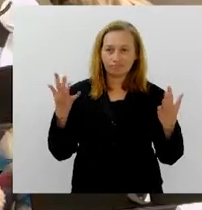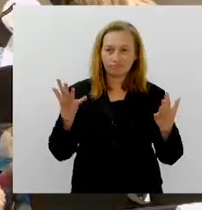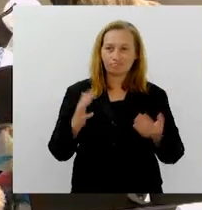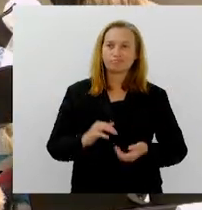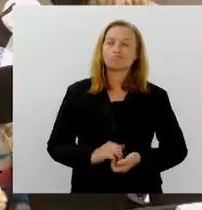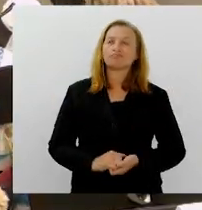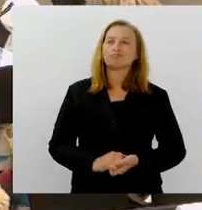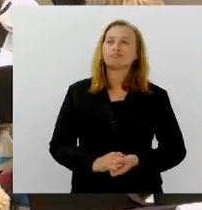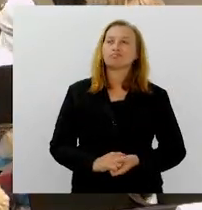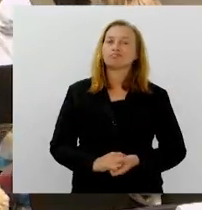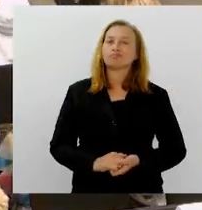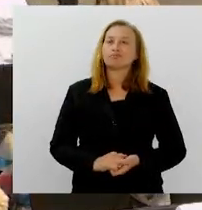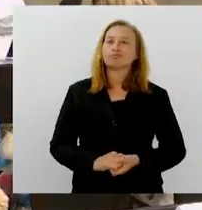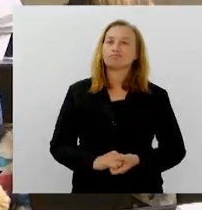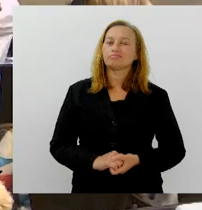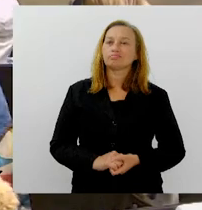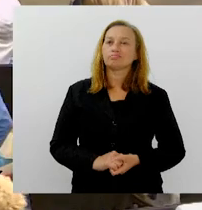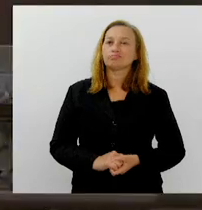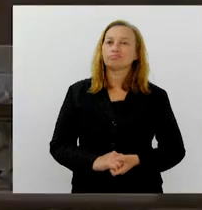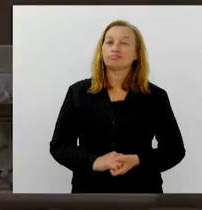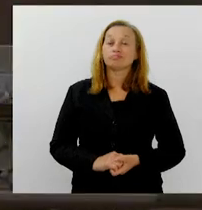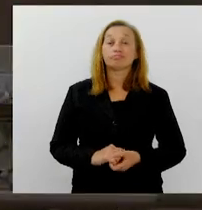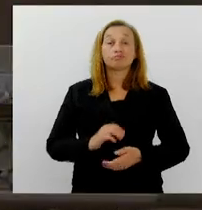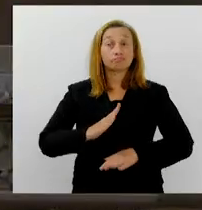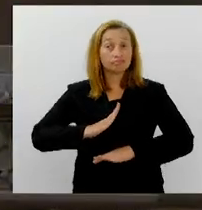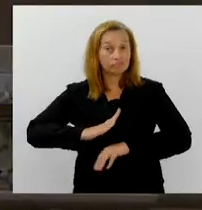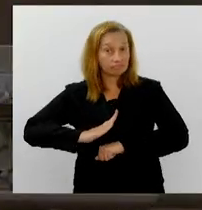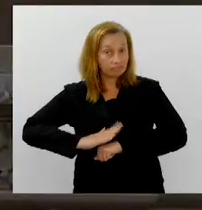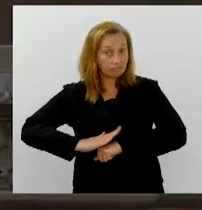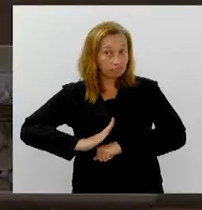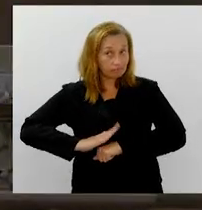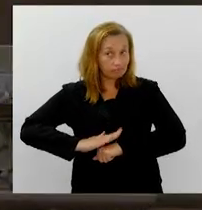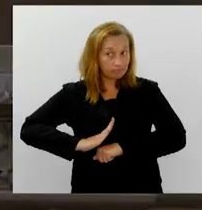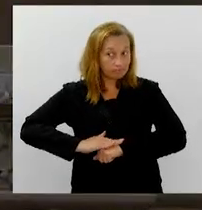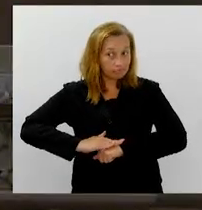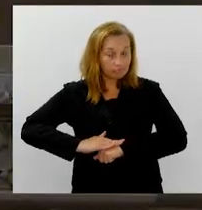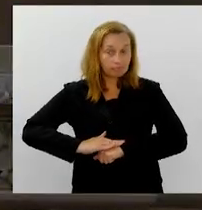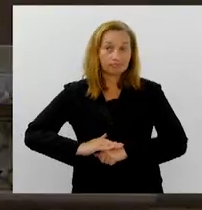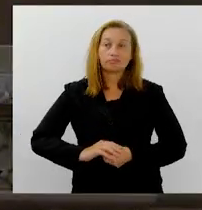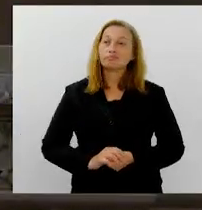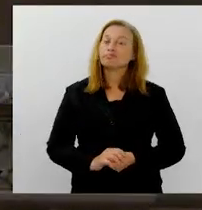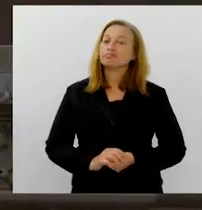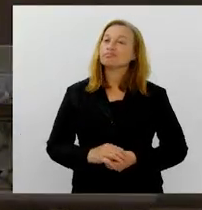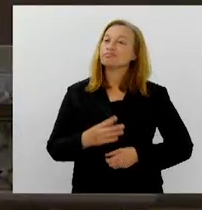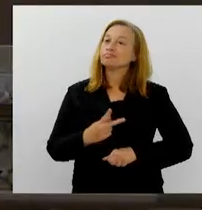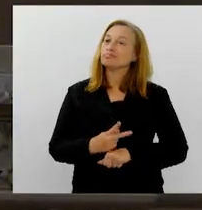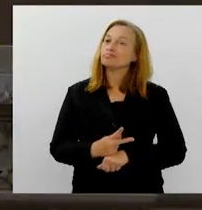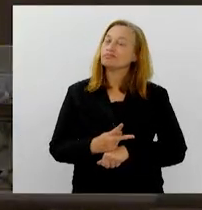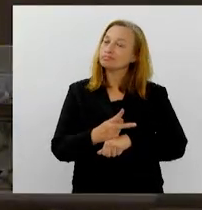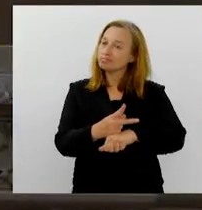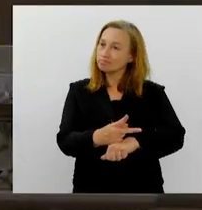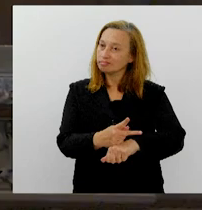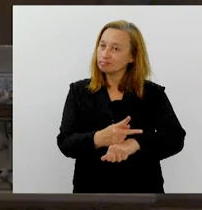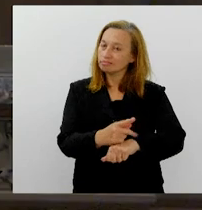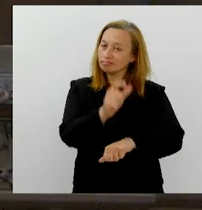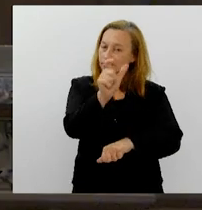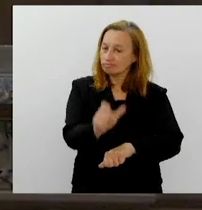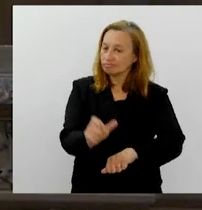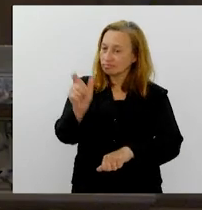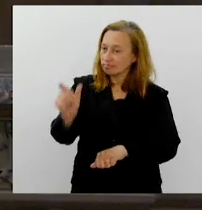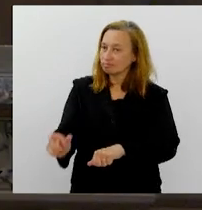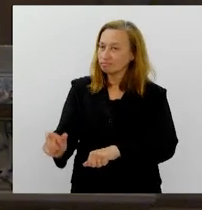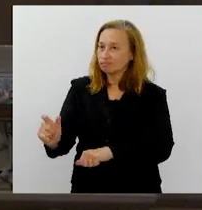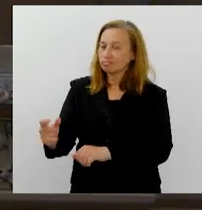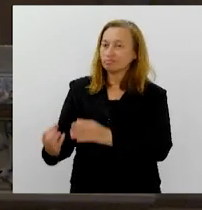Olha, é chegada a hora de entregar aos fazedores e fazedoras